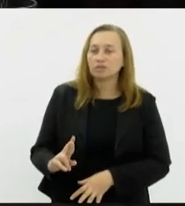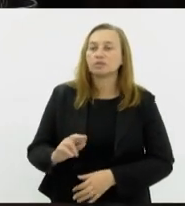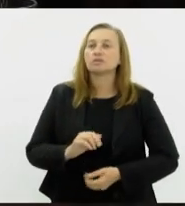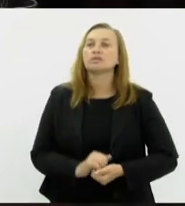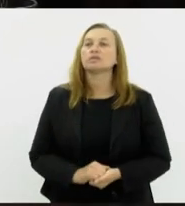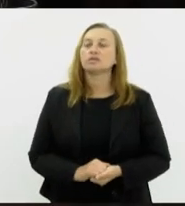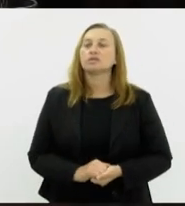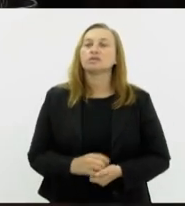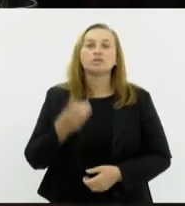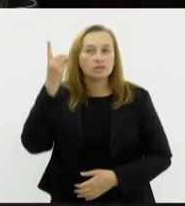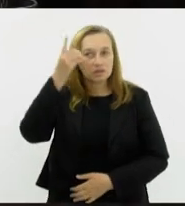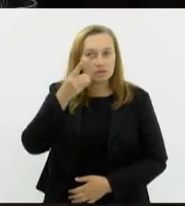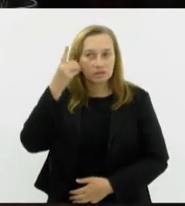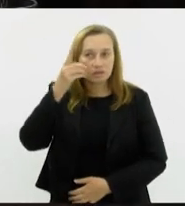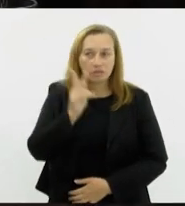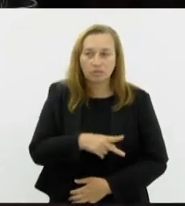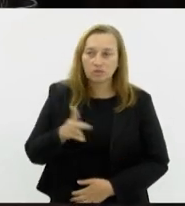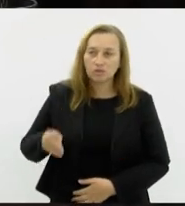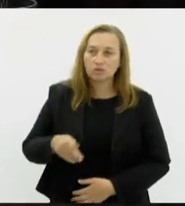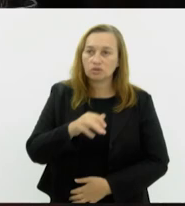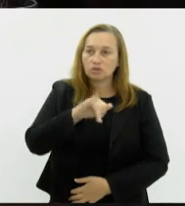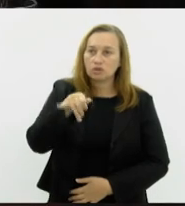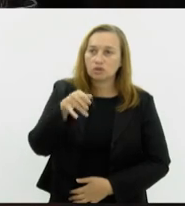Nacional, deputado professor Josemar.